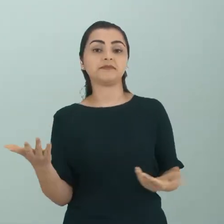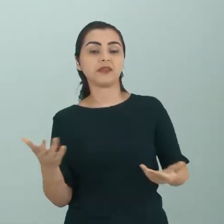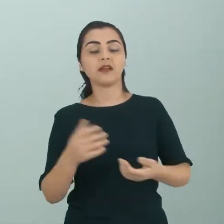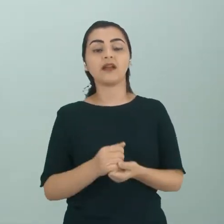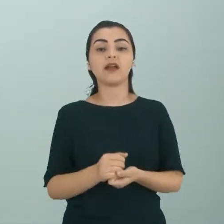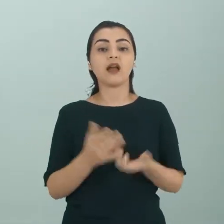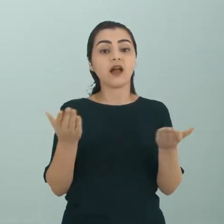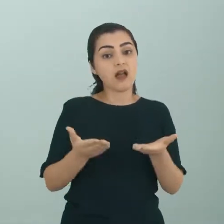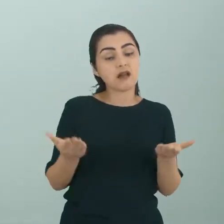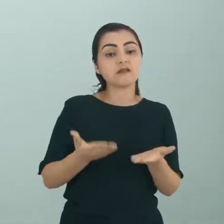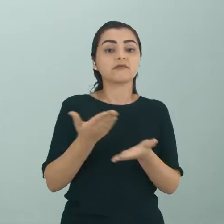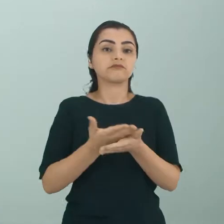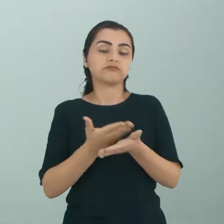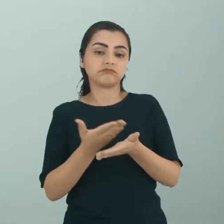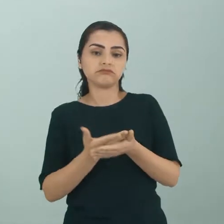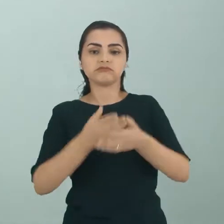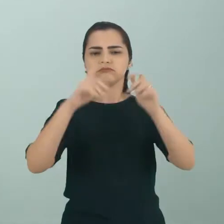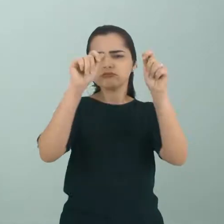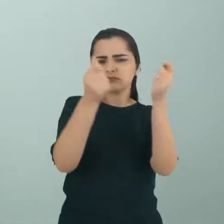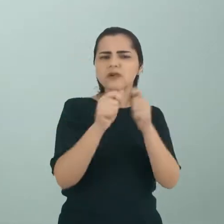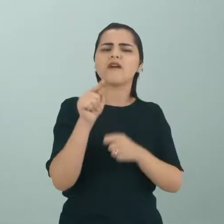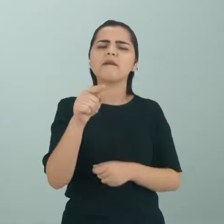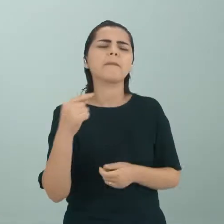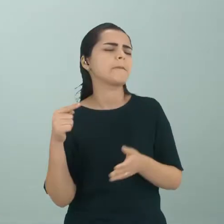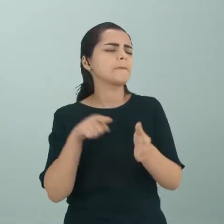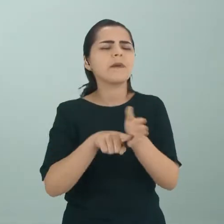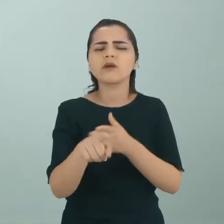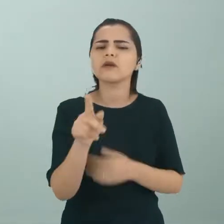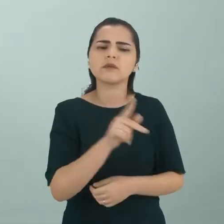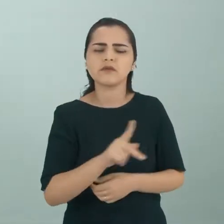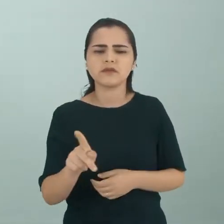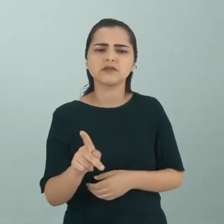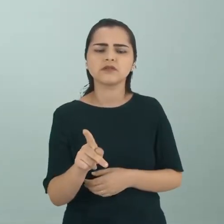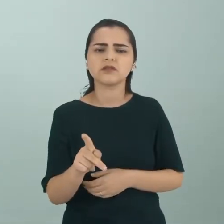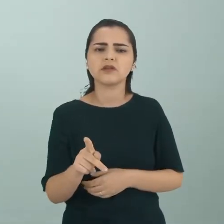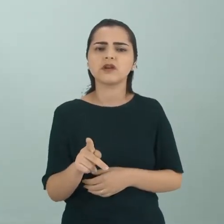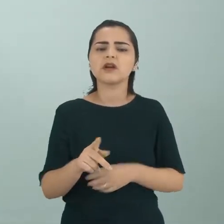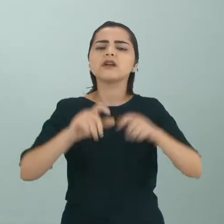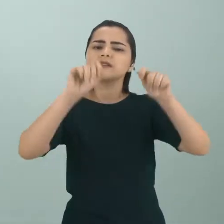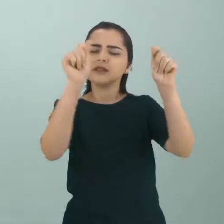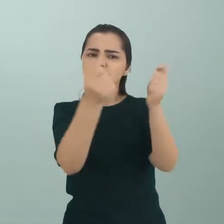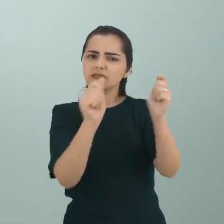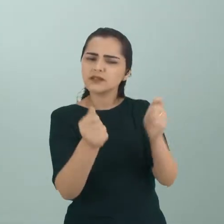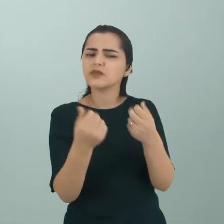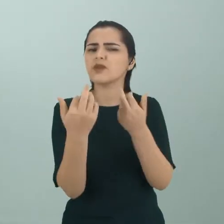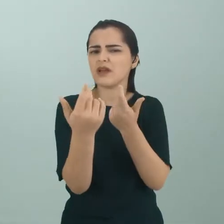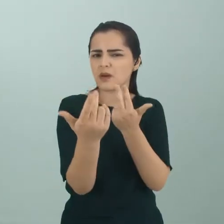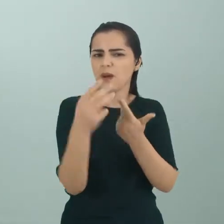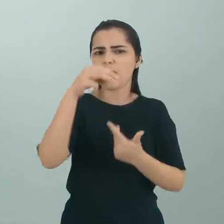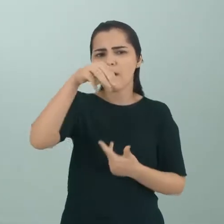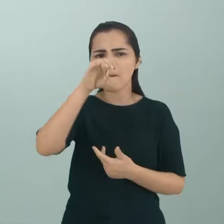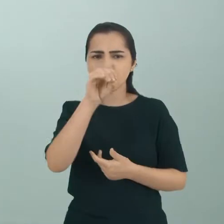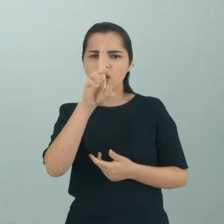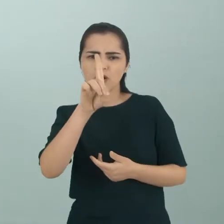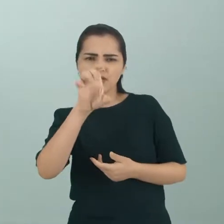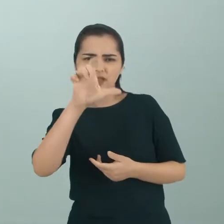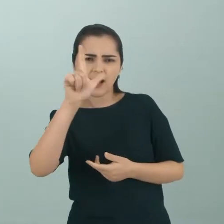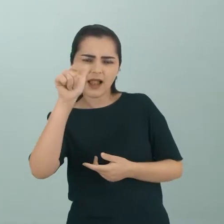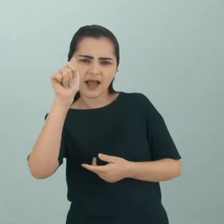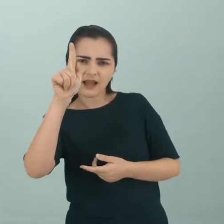falar agora da escultura, e você pode me perguntar, mas professora, escultura e modelagem é a mesma coisa?